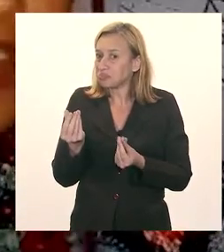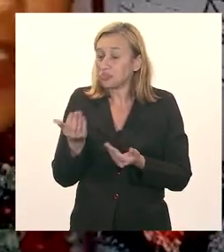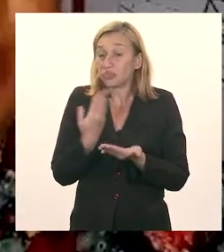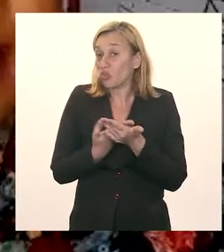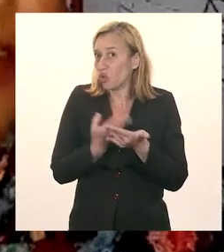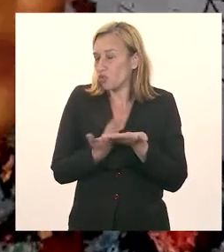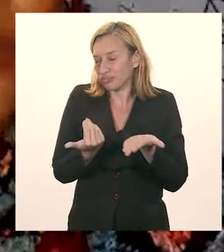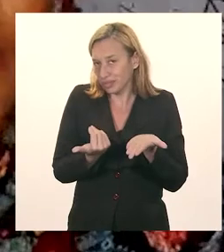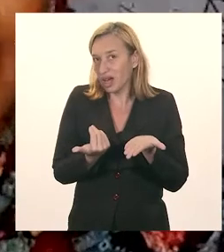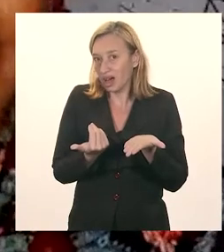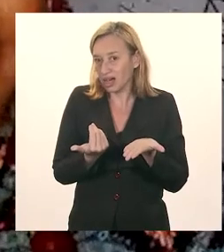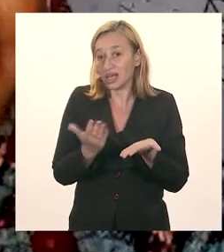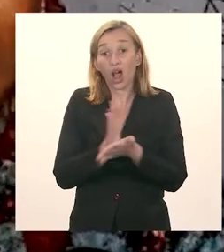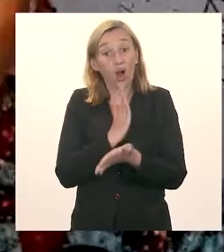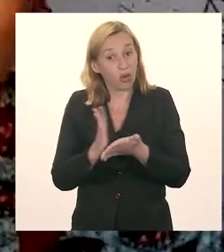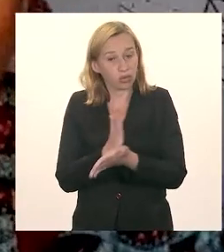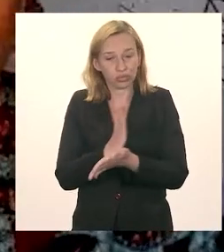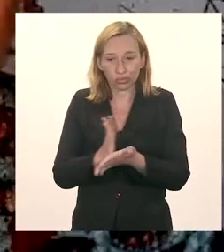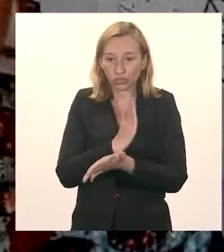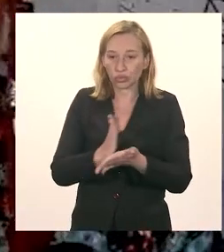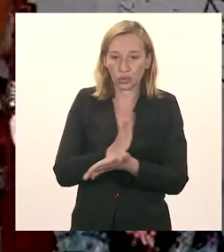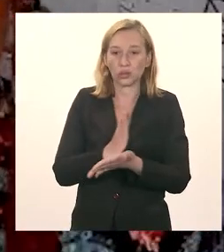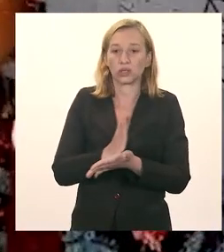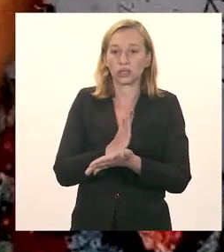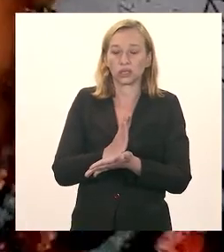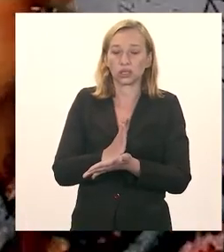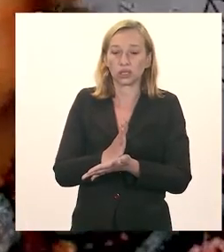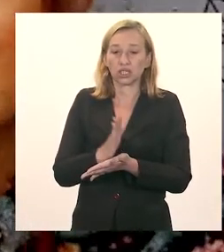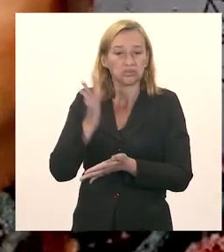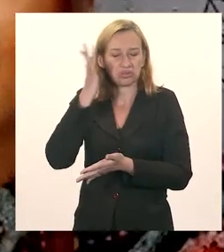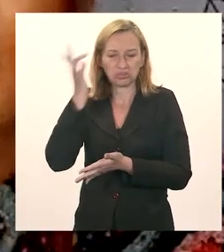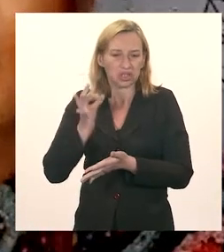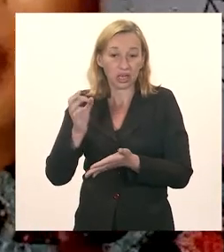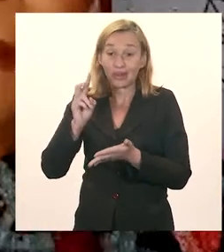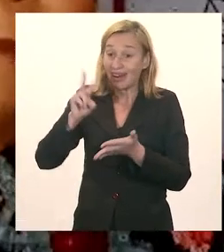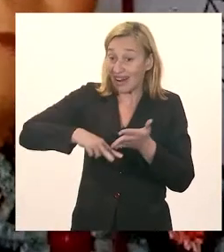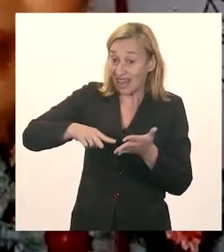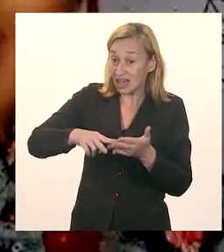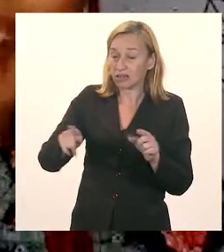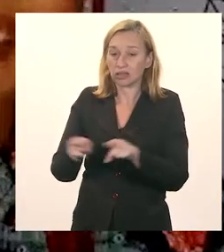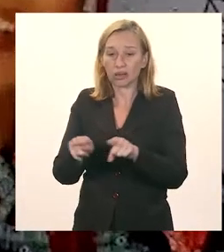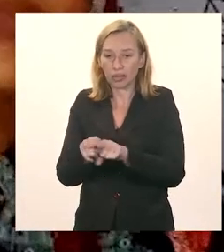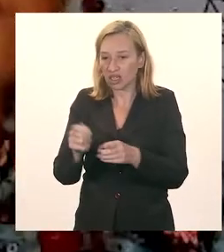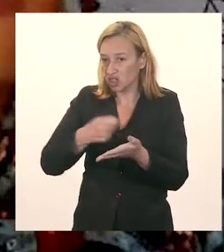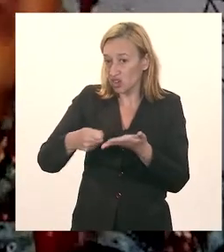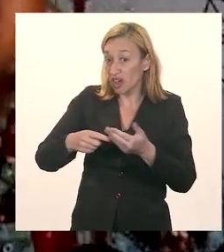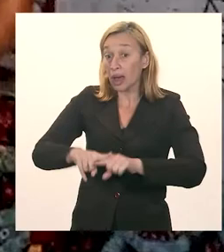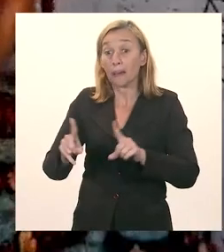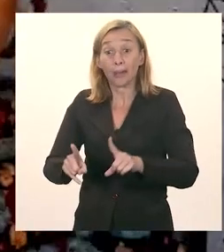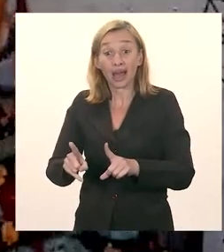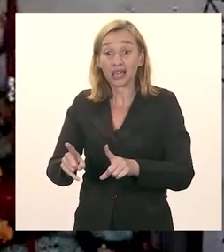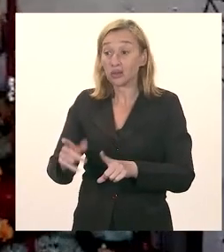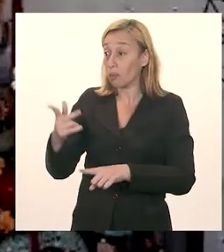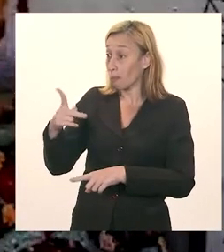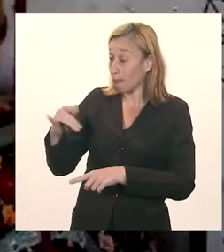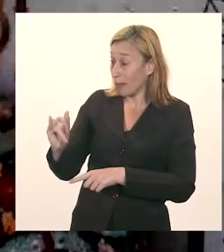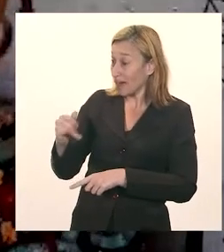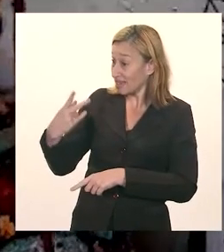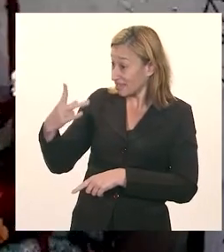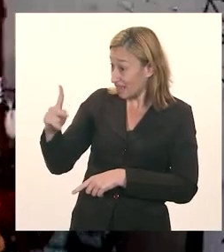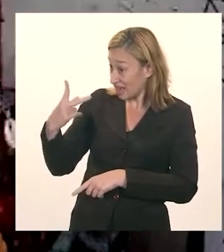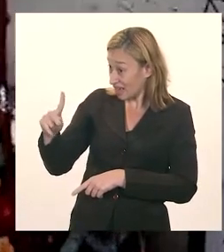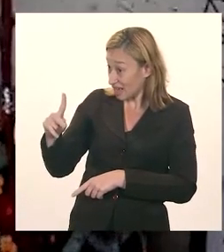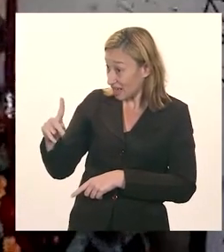de estudar, tem alguns mestres que não sabem ler nem escrever, Mas isso não faz